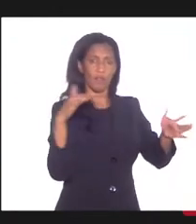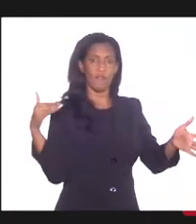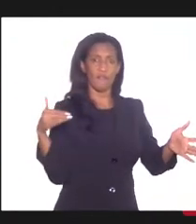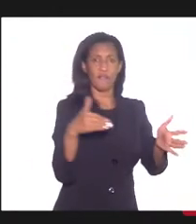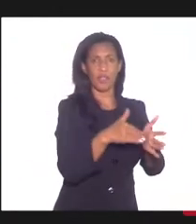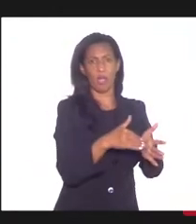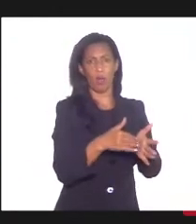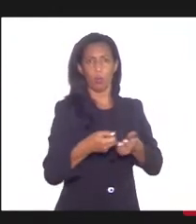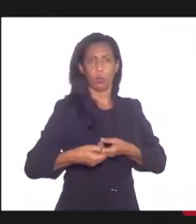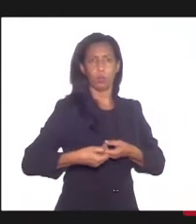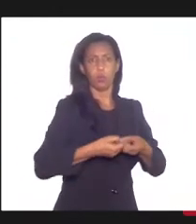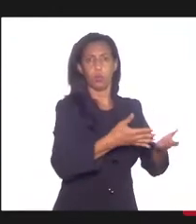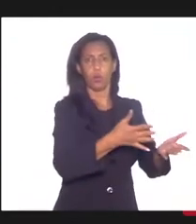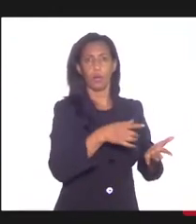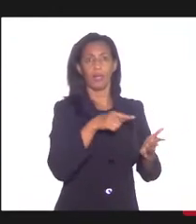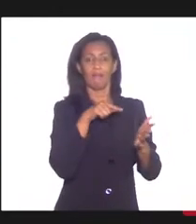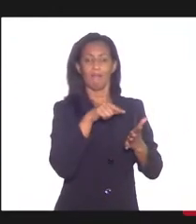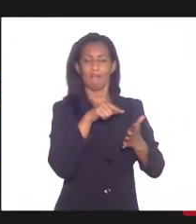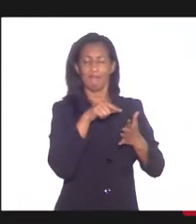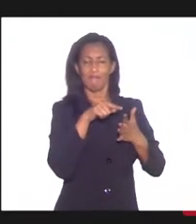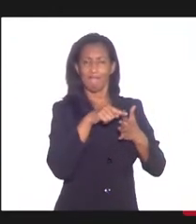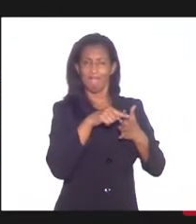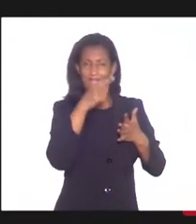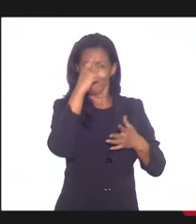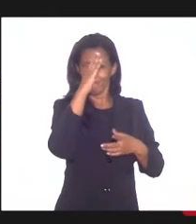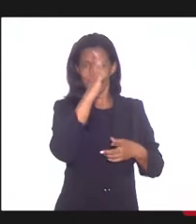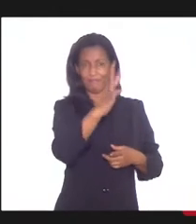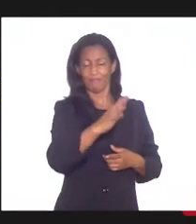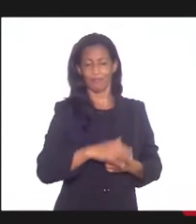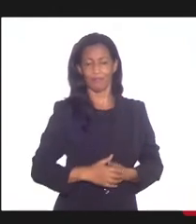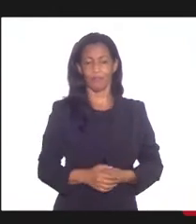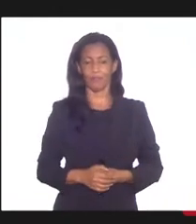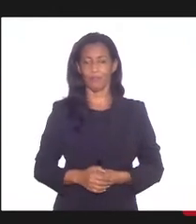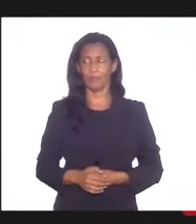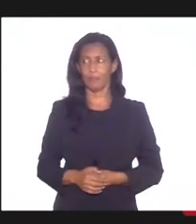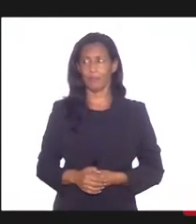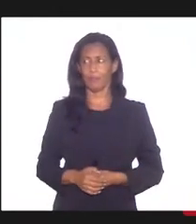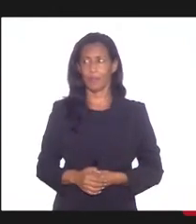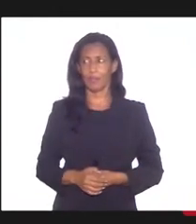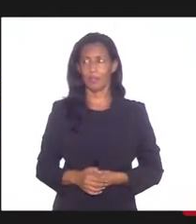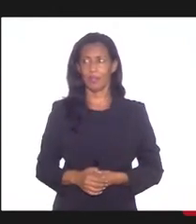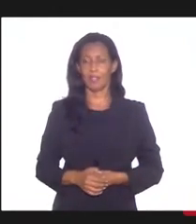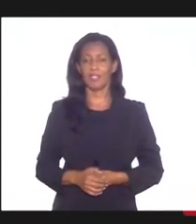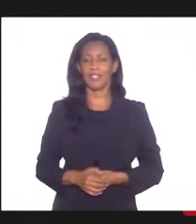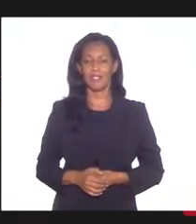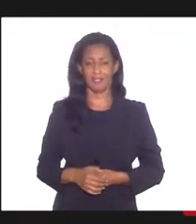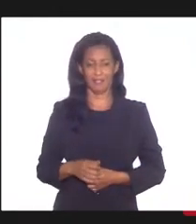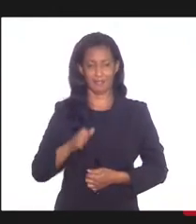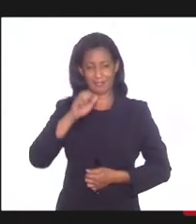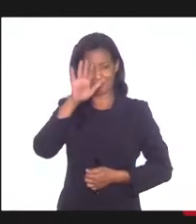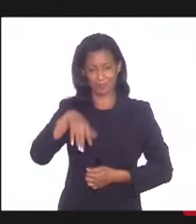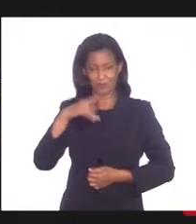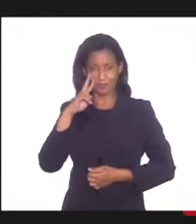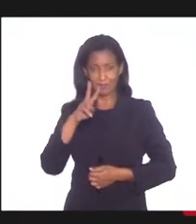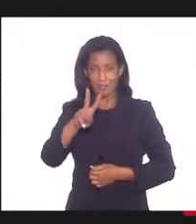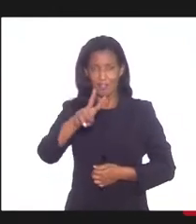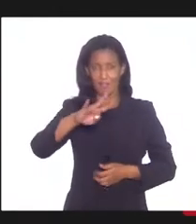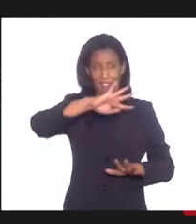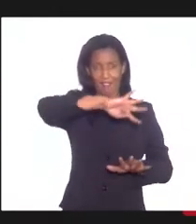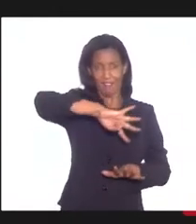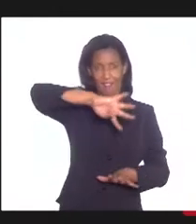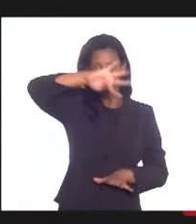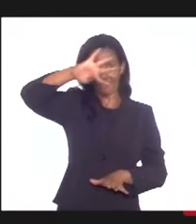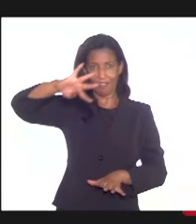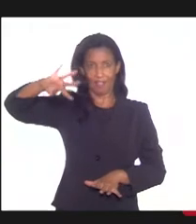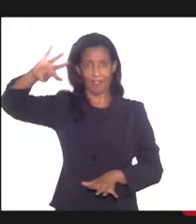acho que esses pontos merecem a devida reflexão. Próximo. Bem, a gente, quando vê esse gráfico também